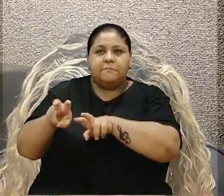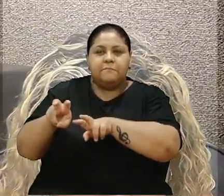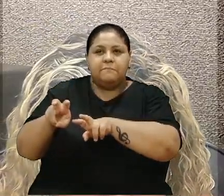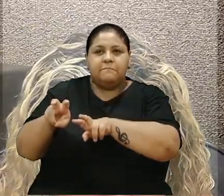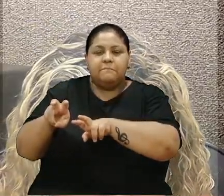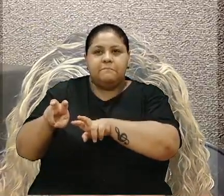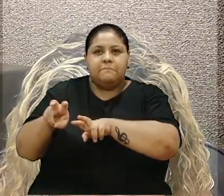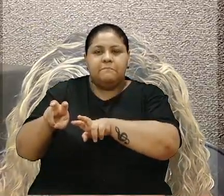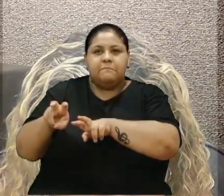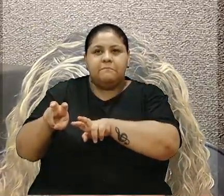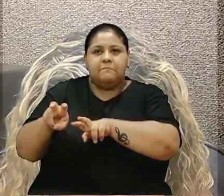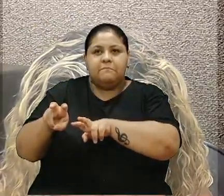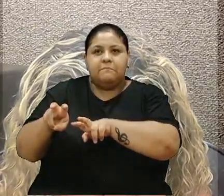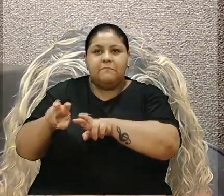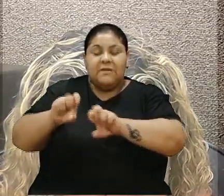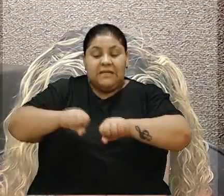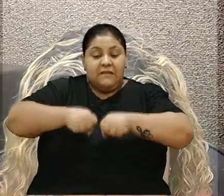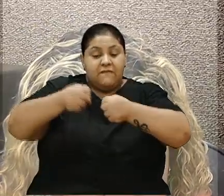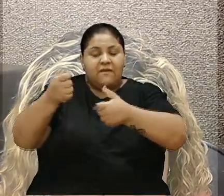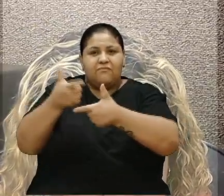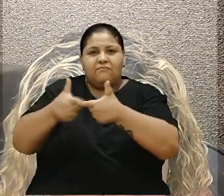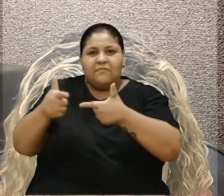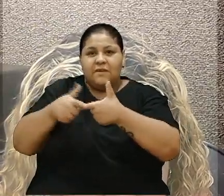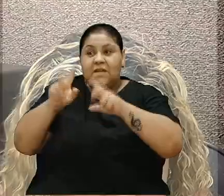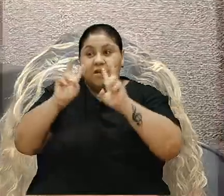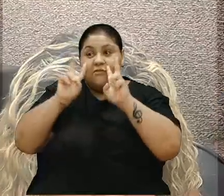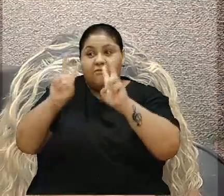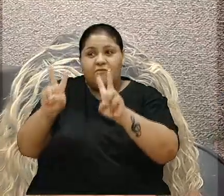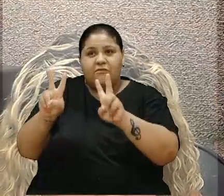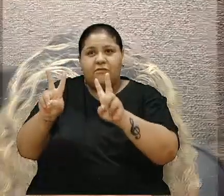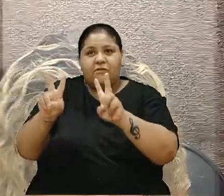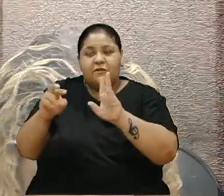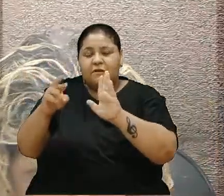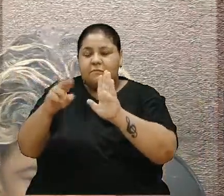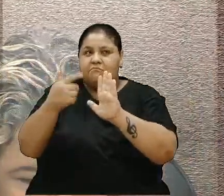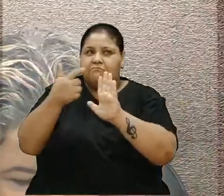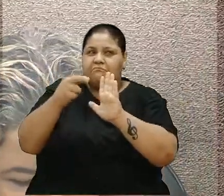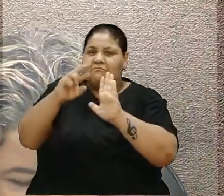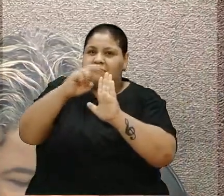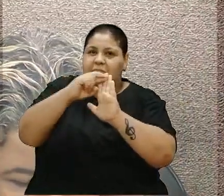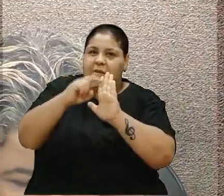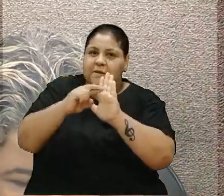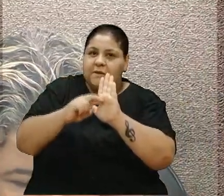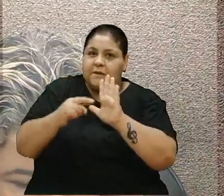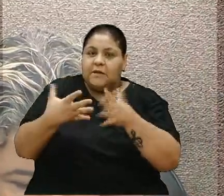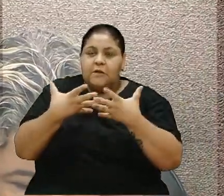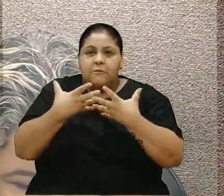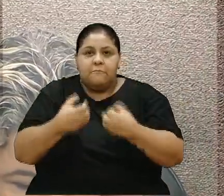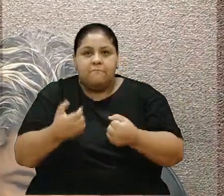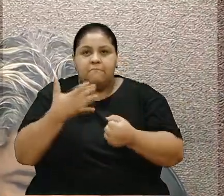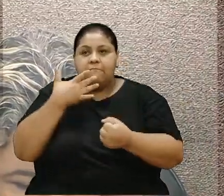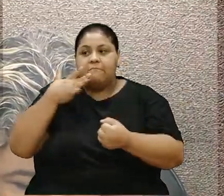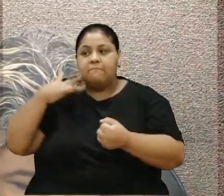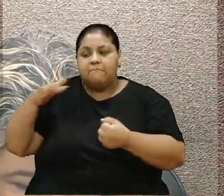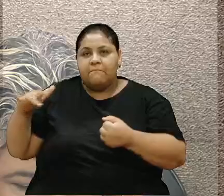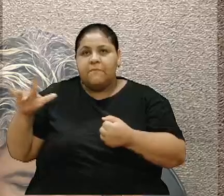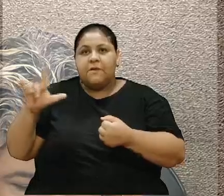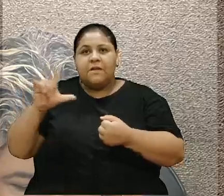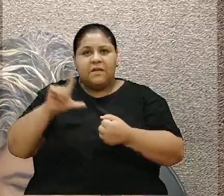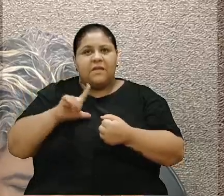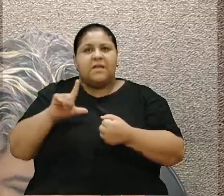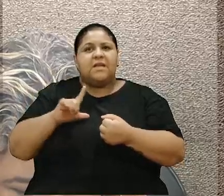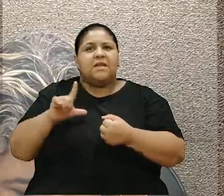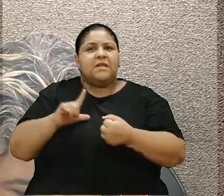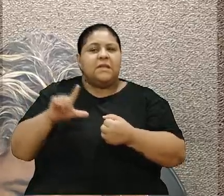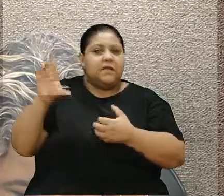né, enfrenta um problema que eu vejo que talvez as regras para a aceitação de crianças tem que dar